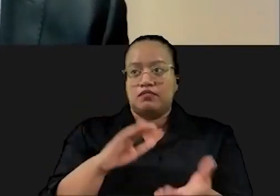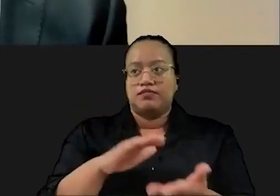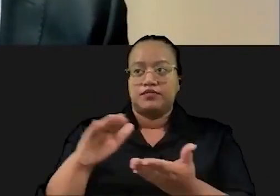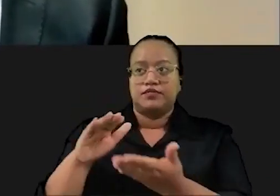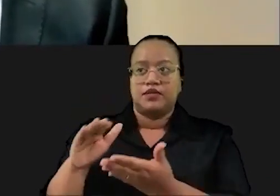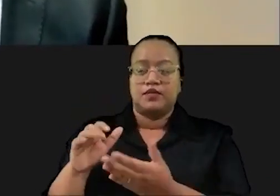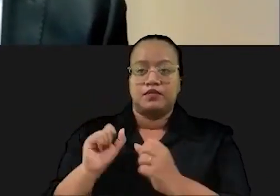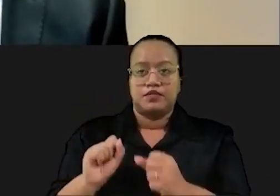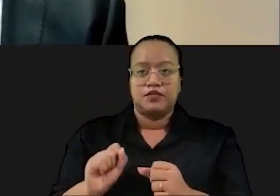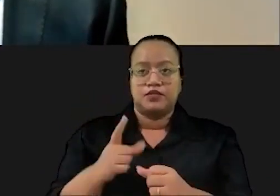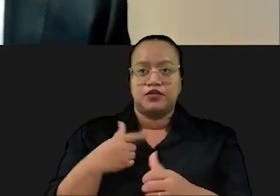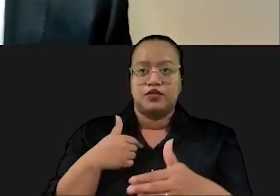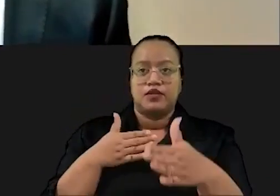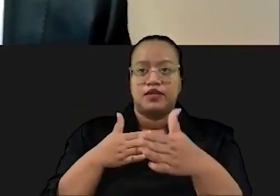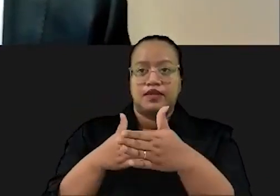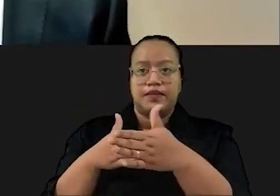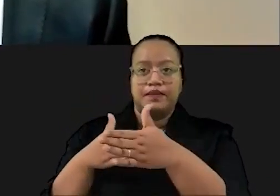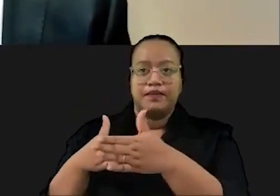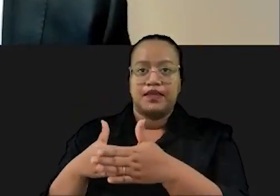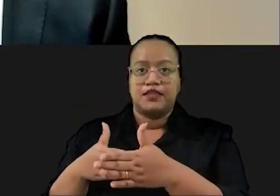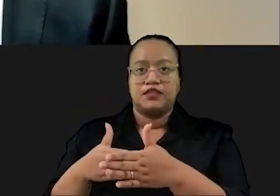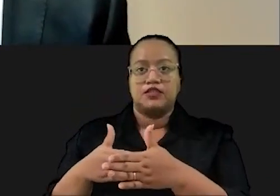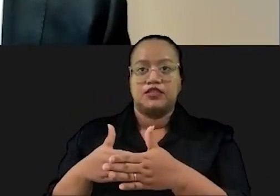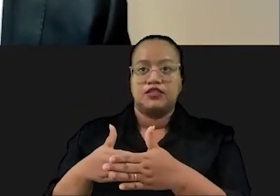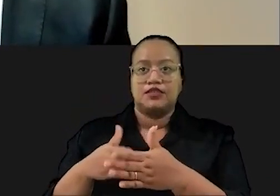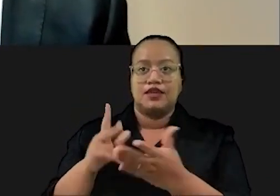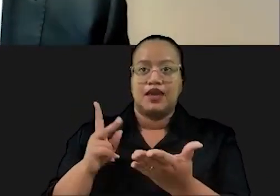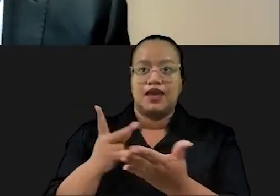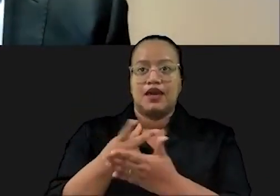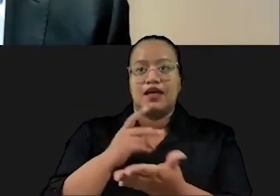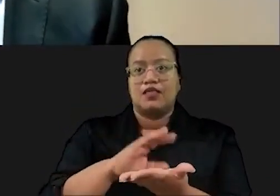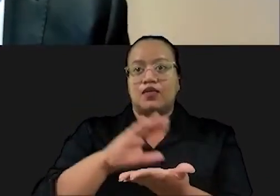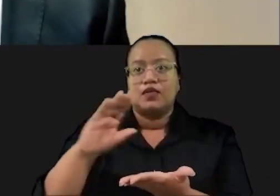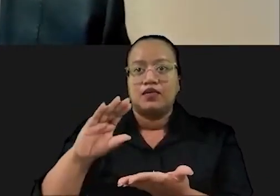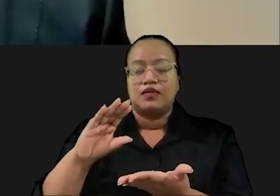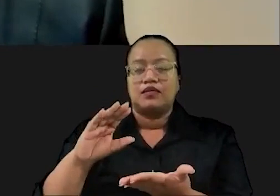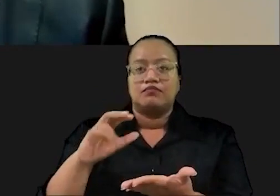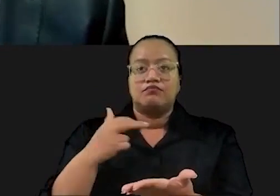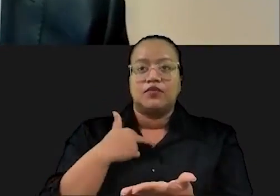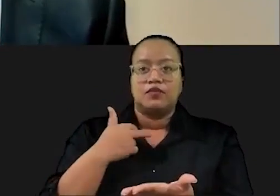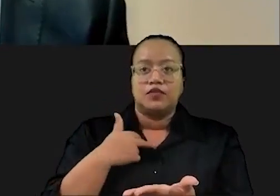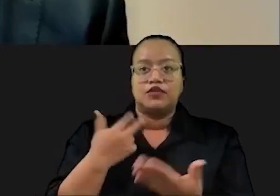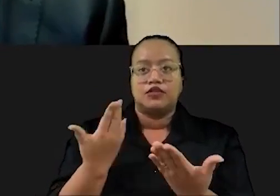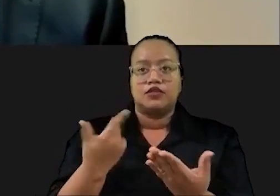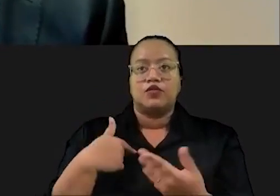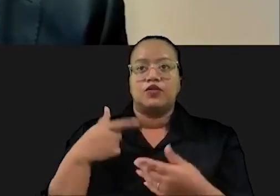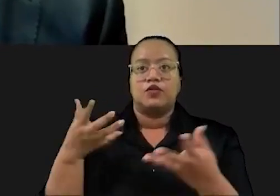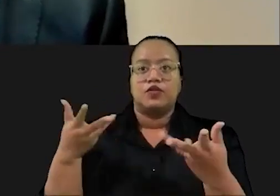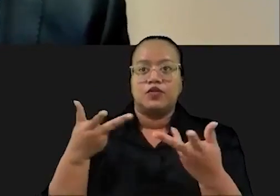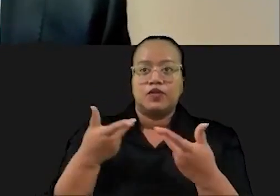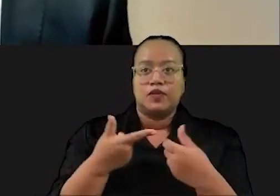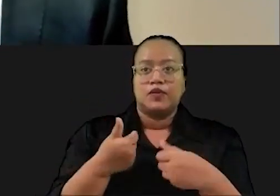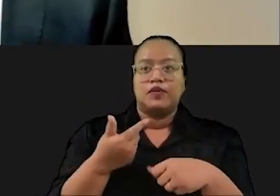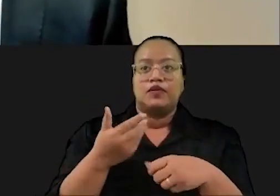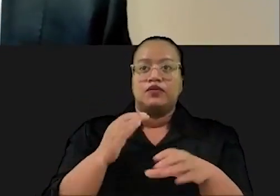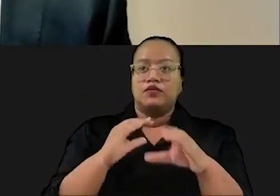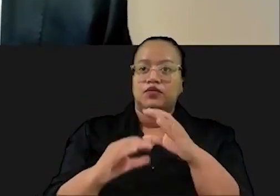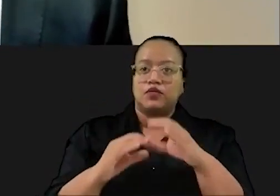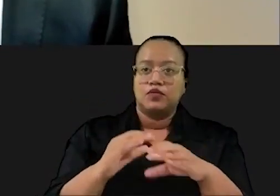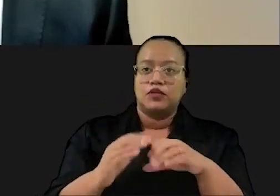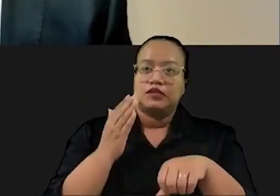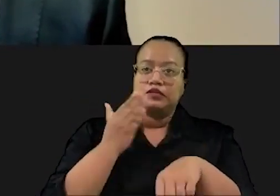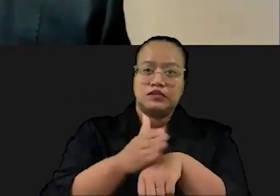deslocar de forma errada, né? Então, eu preciso de muita capacitação, de muita comunicação, de muito treinamento,